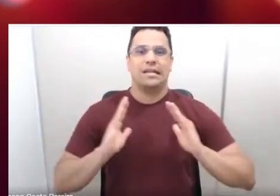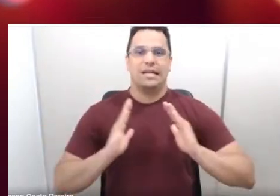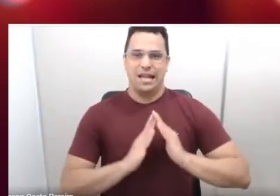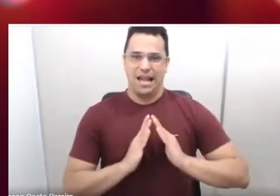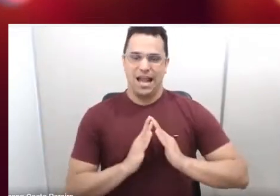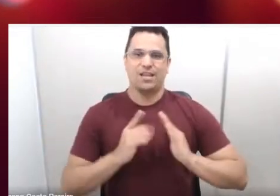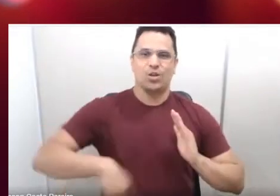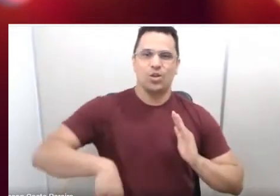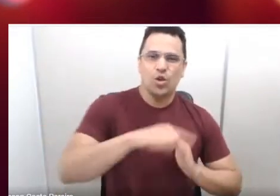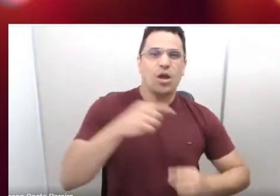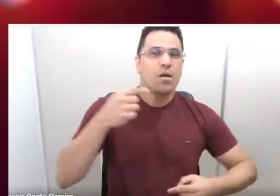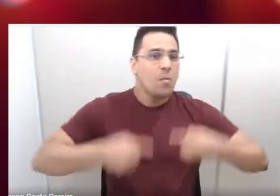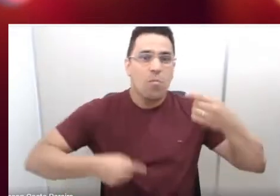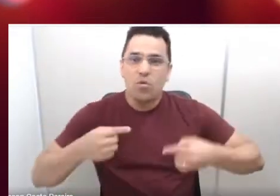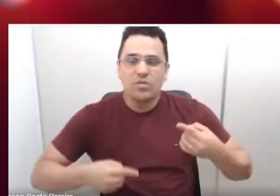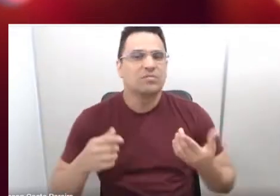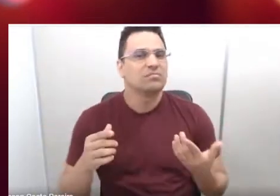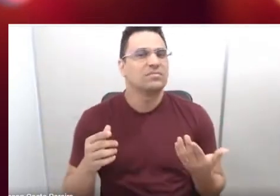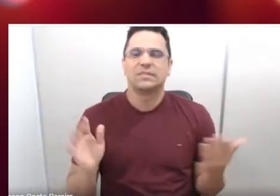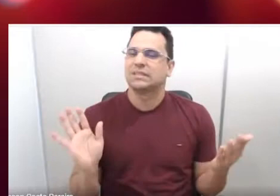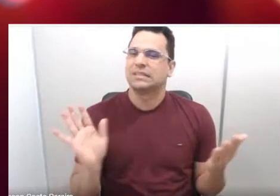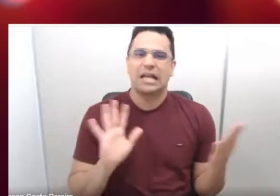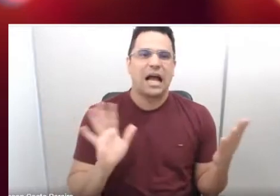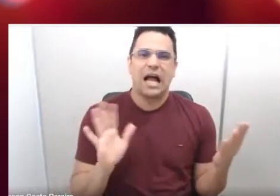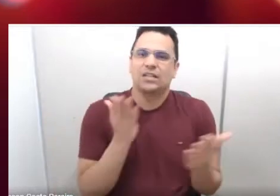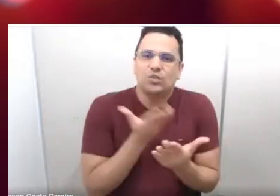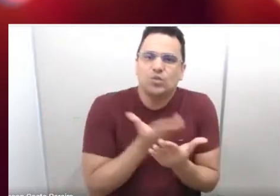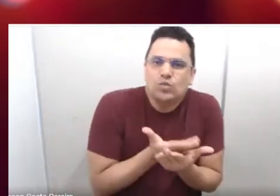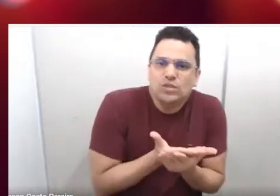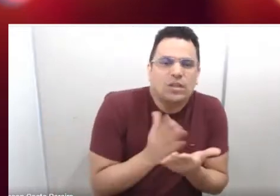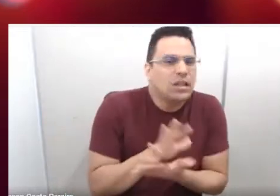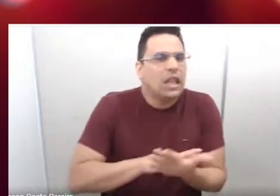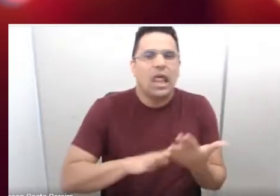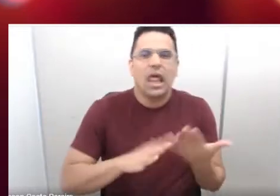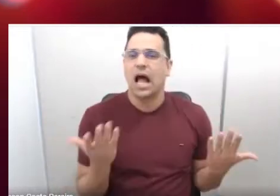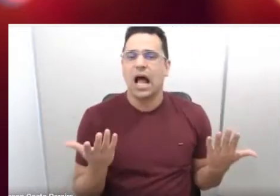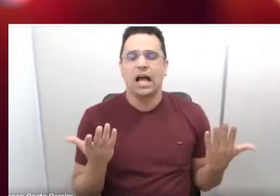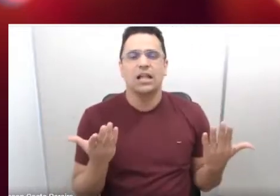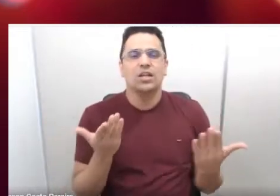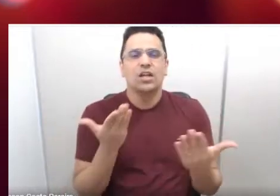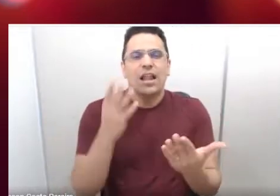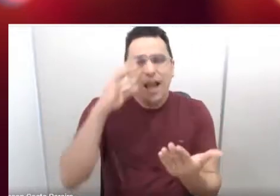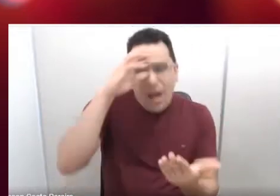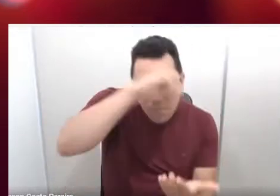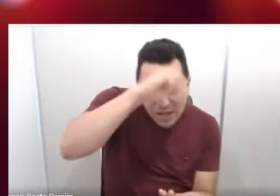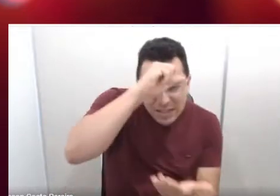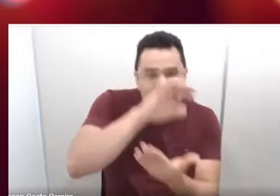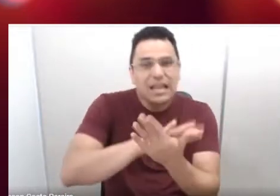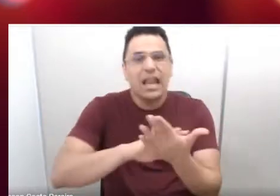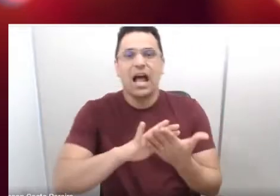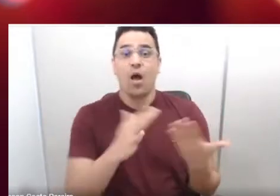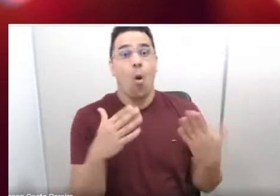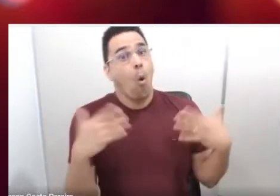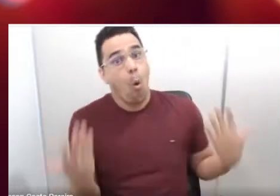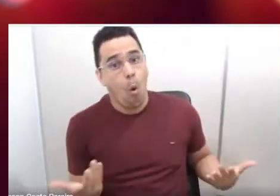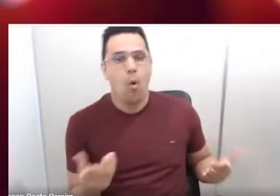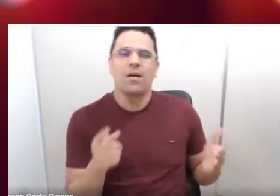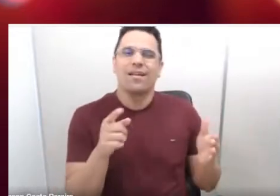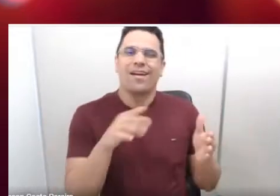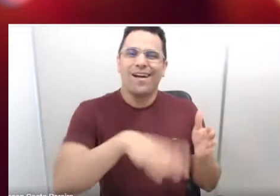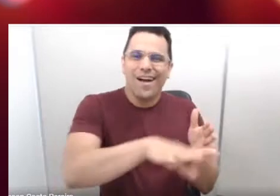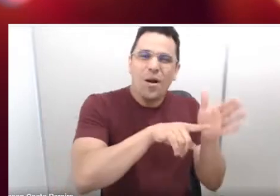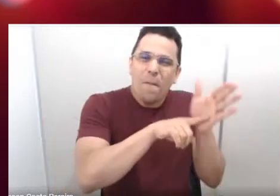vezes não produzindo, né? Porque basicamente o que é que a gente conseguia avançar era nas pesquisas que a gente conseguia fazer em casa,